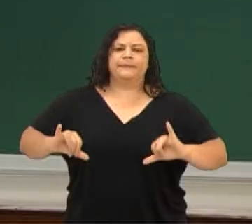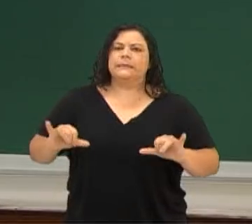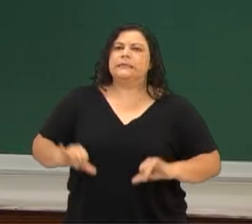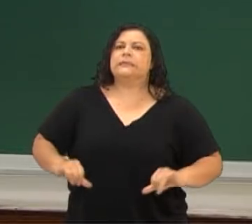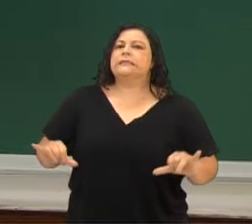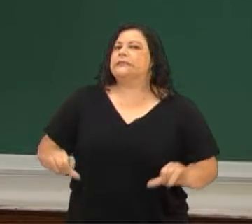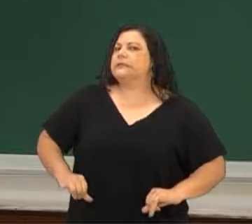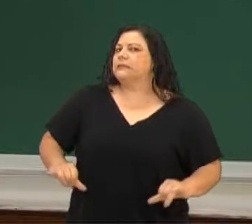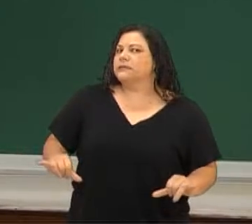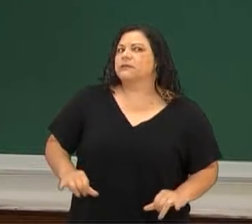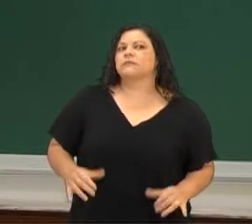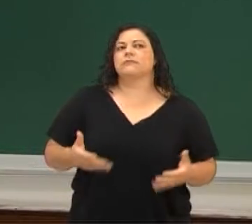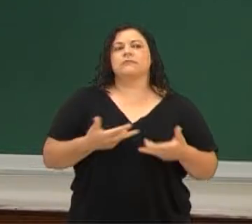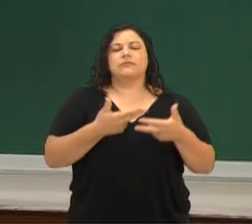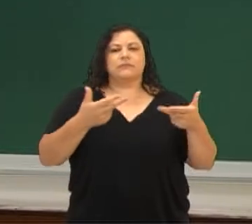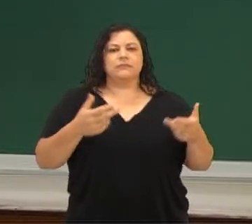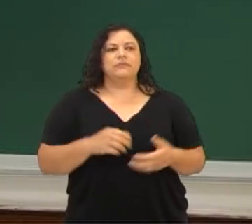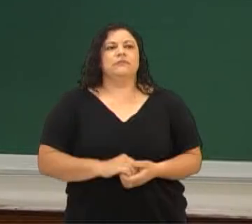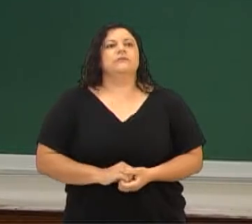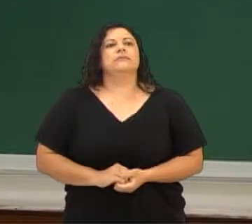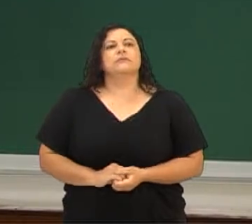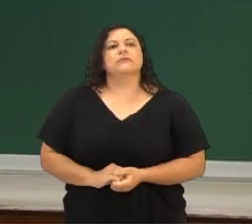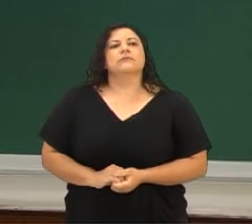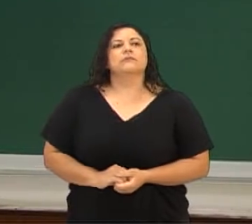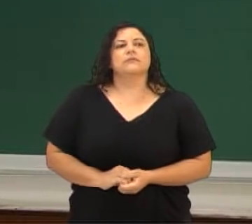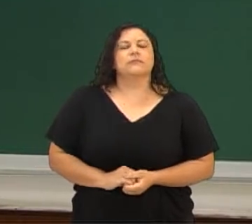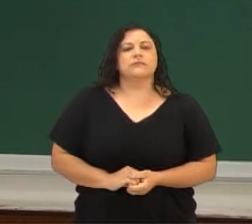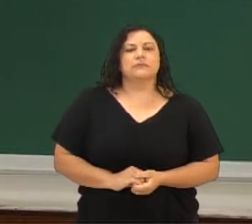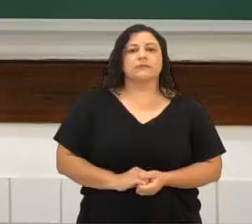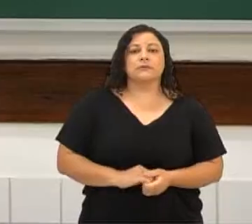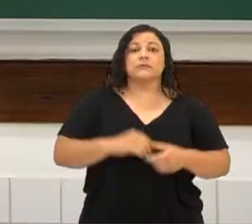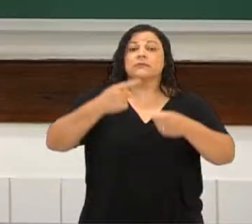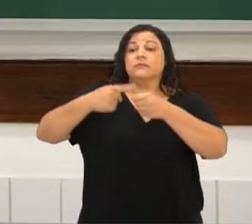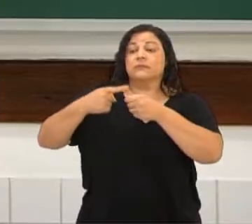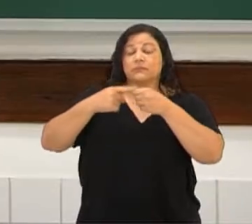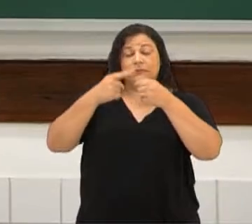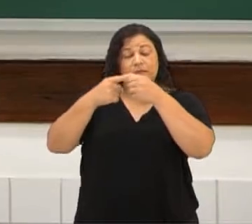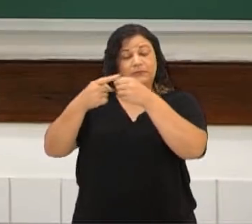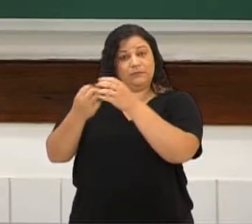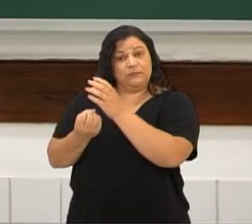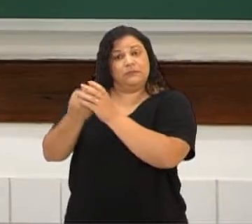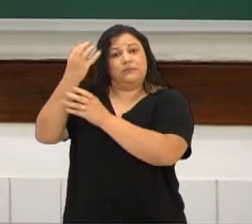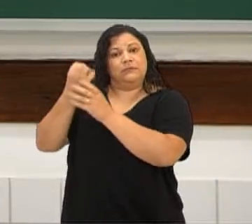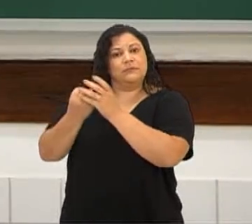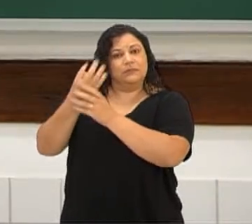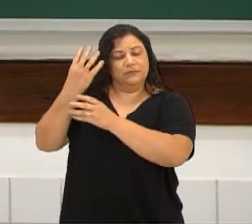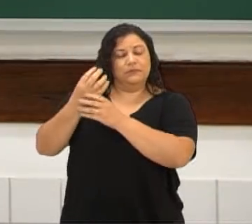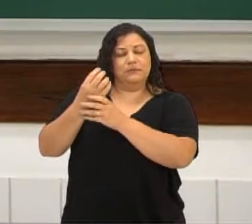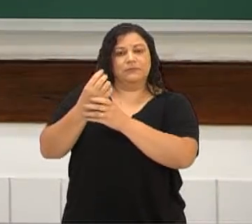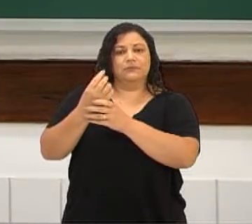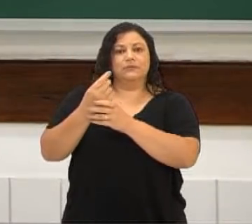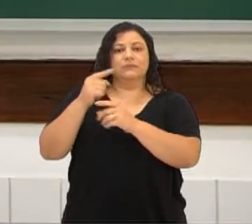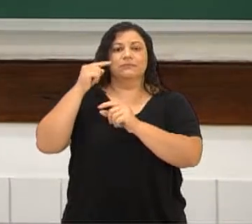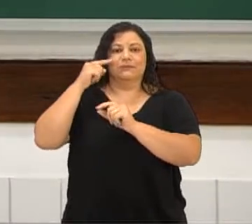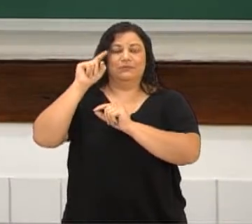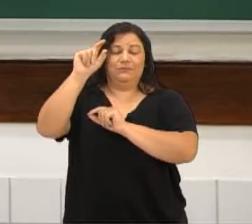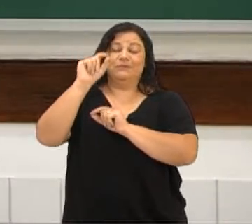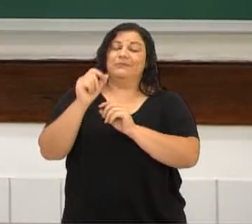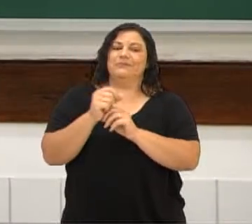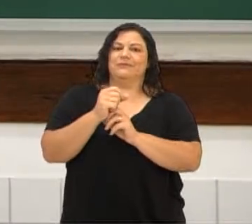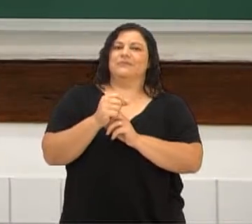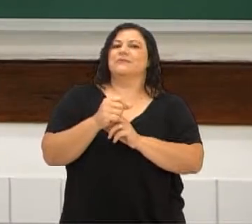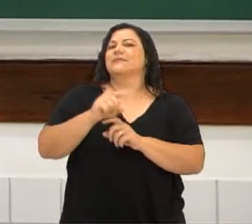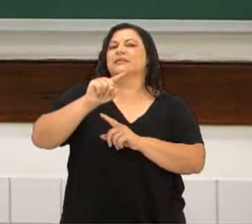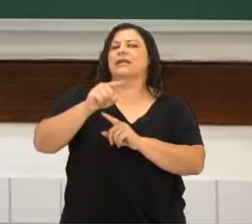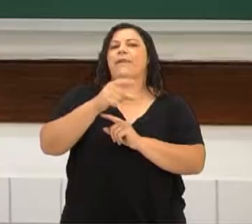muito expressiva na região. Esse processo de urbanização teve início lá na década de 50, né? Lembra, a